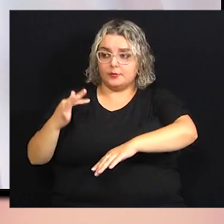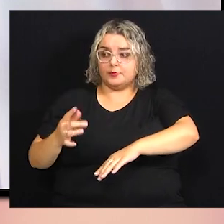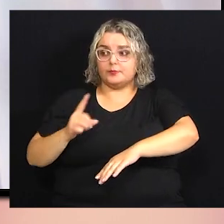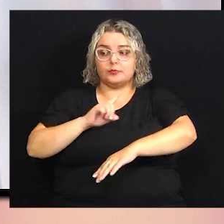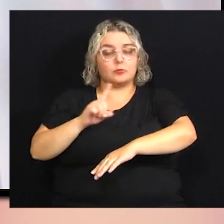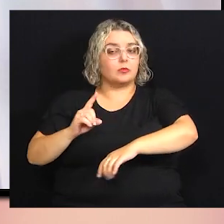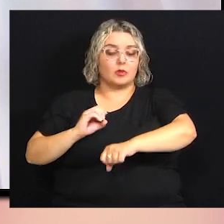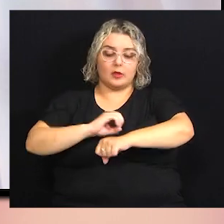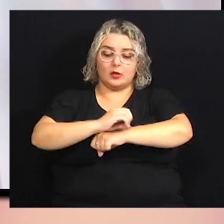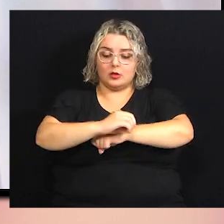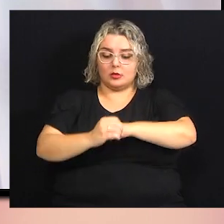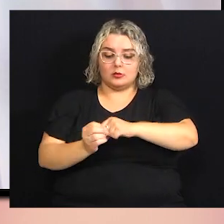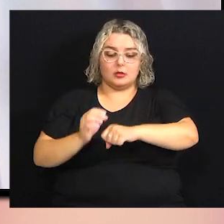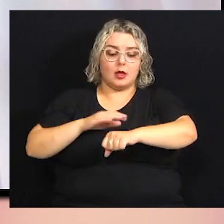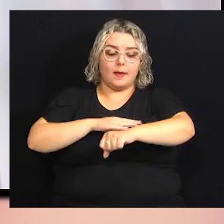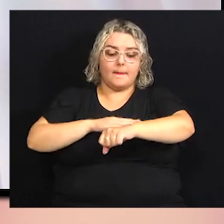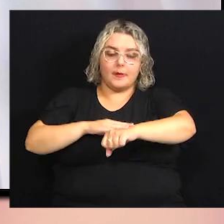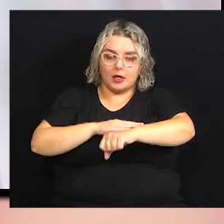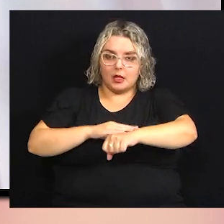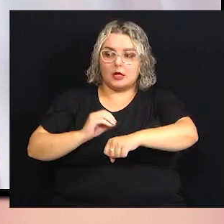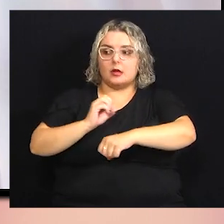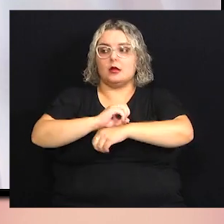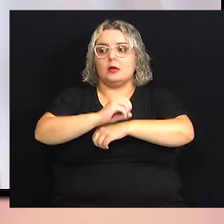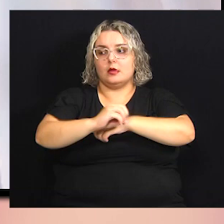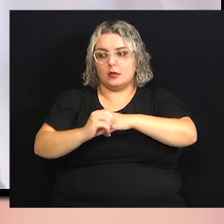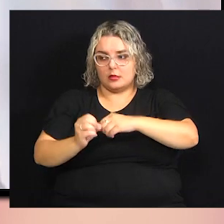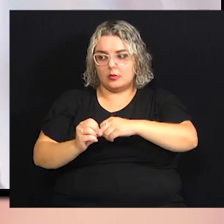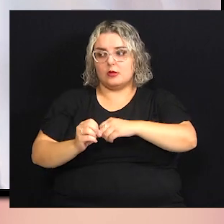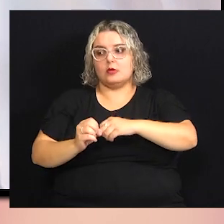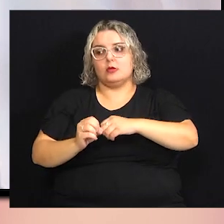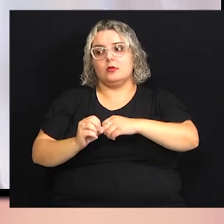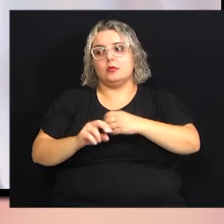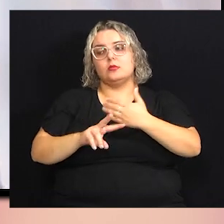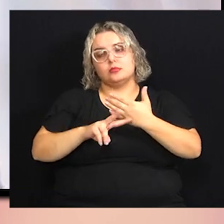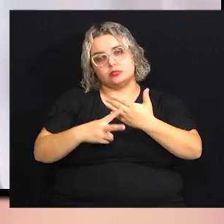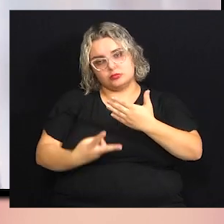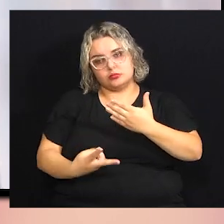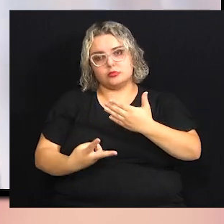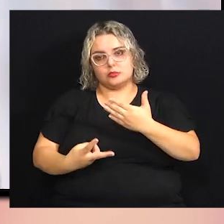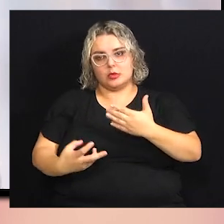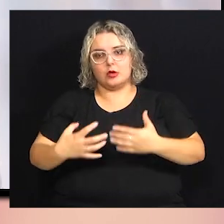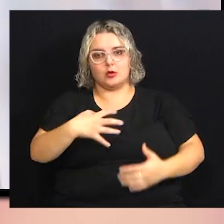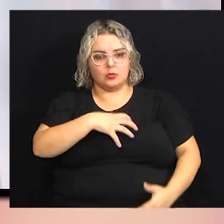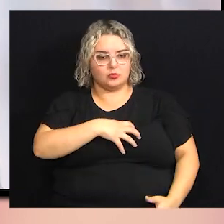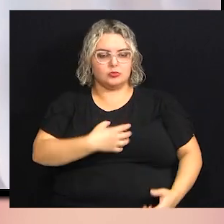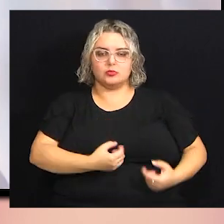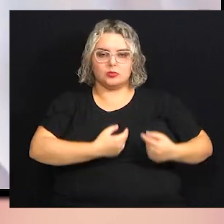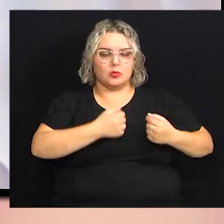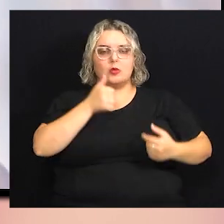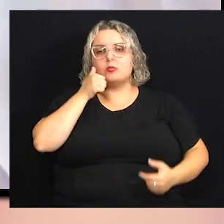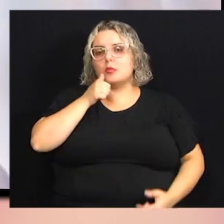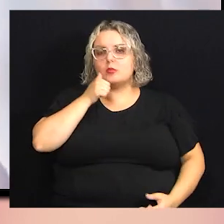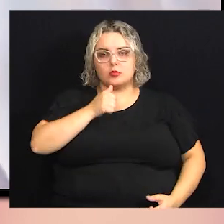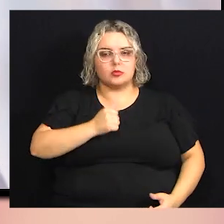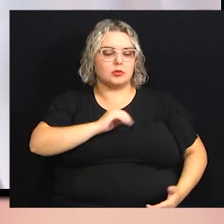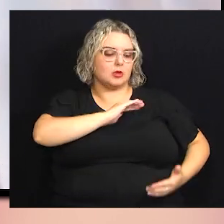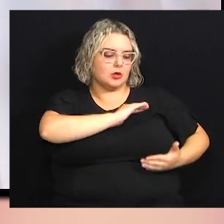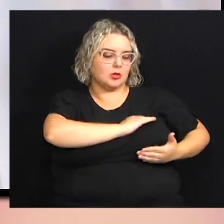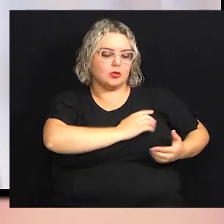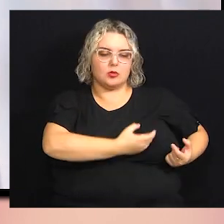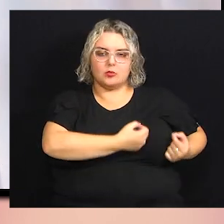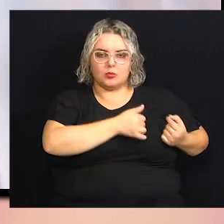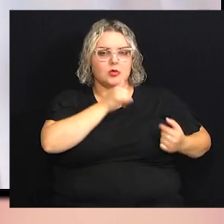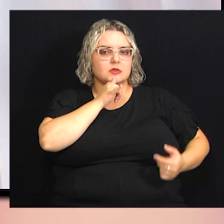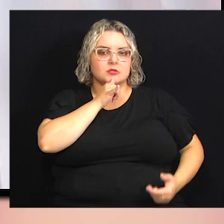lesão de pele não é uma célula da pele, é uma célula que proveniente do órgão de onde está vindo o tumor. Por exemplo, uma mulher com câncer de